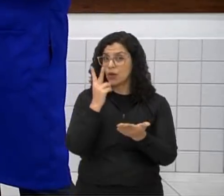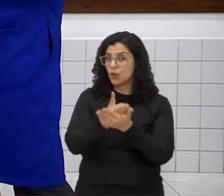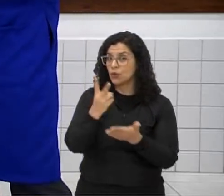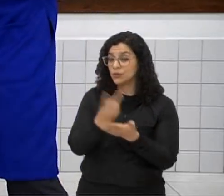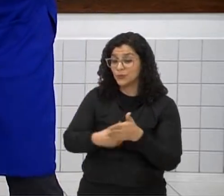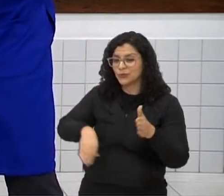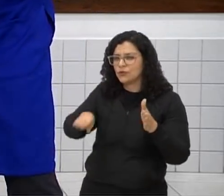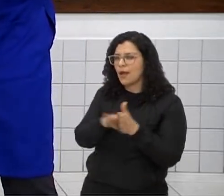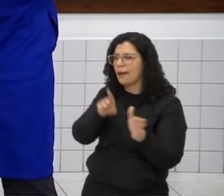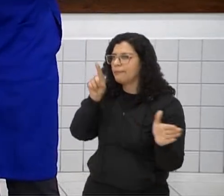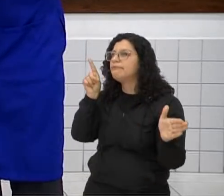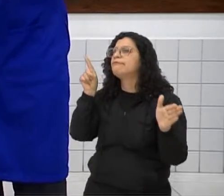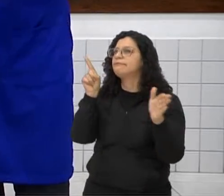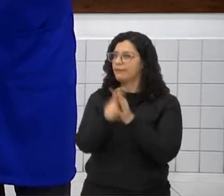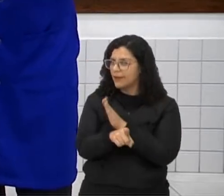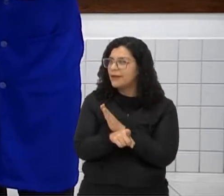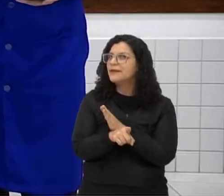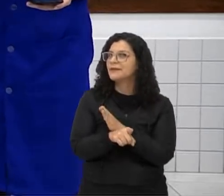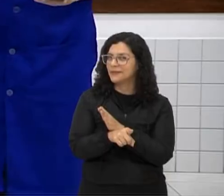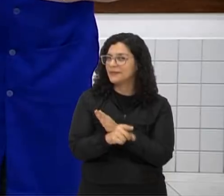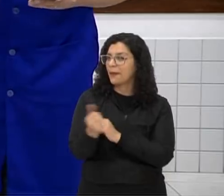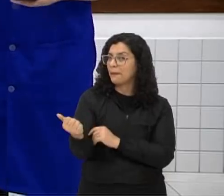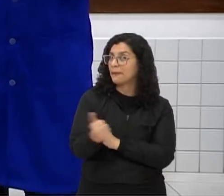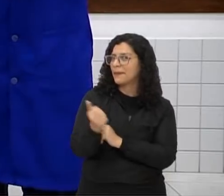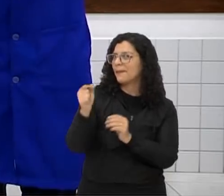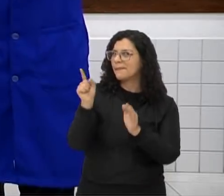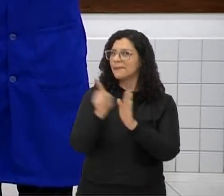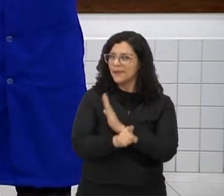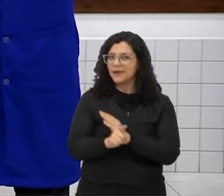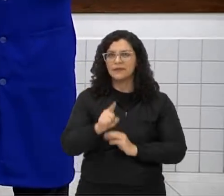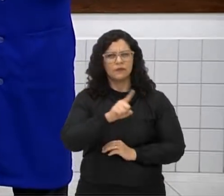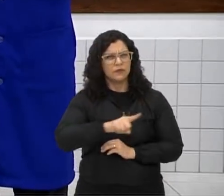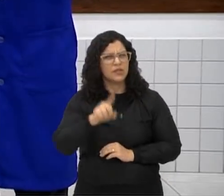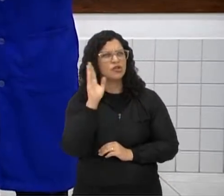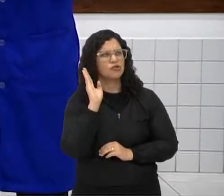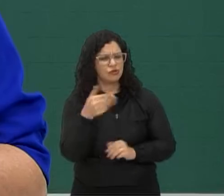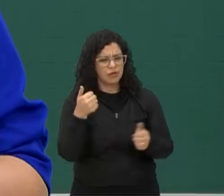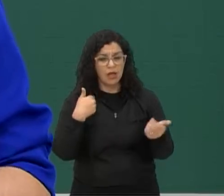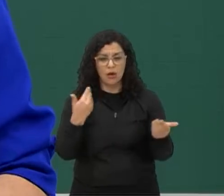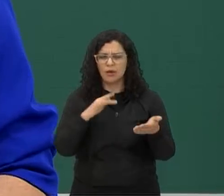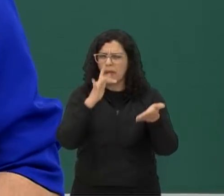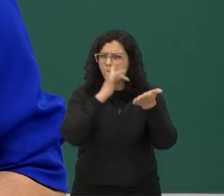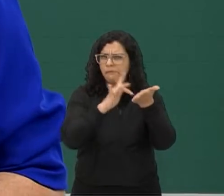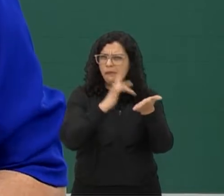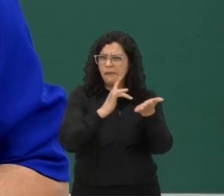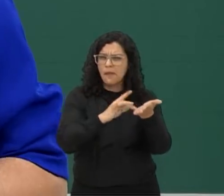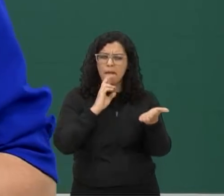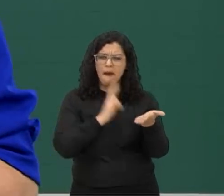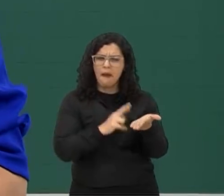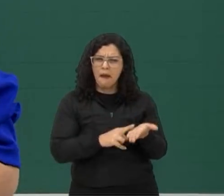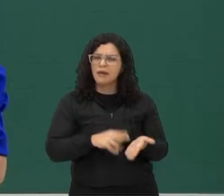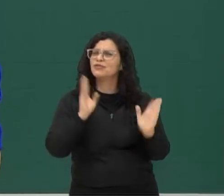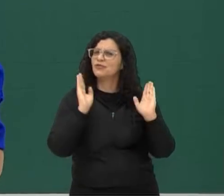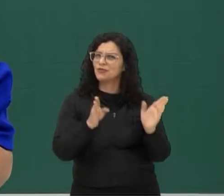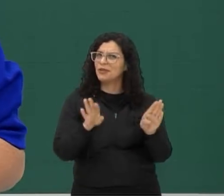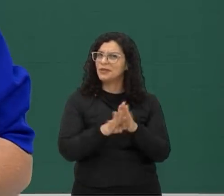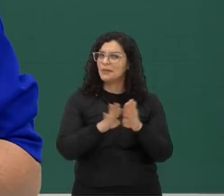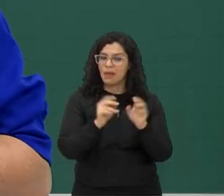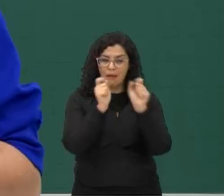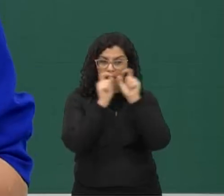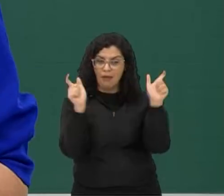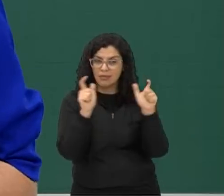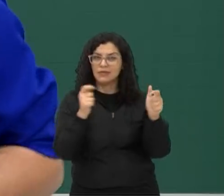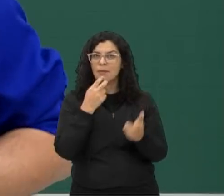Continuando, chegamos então no nosso primeiro quiz. Pega o seu aplicativo do Aula Paraná e fica